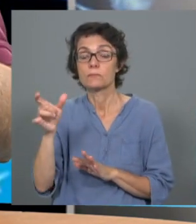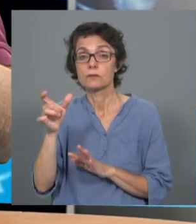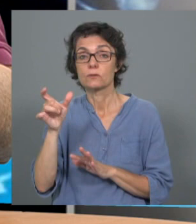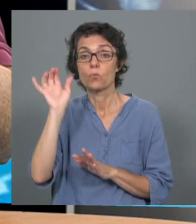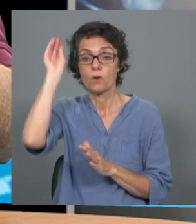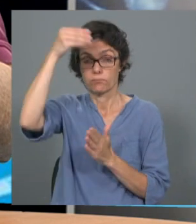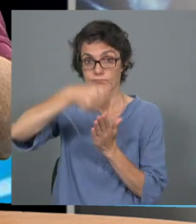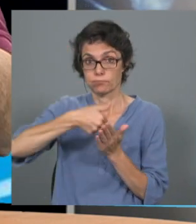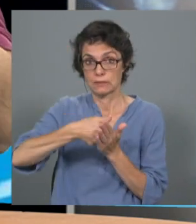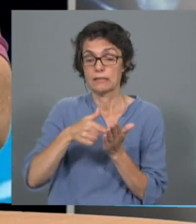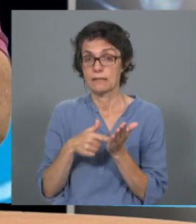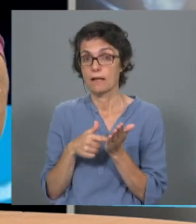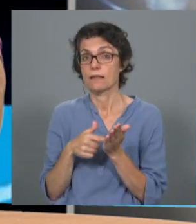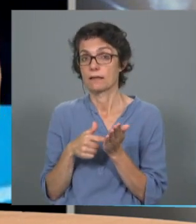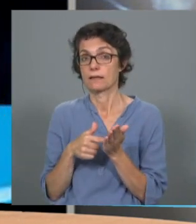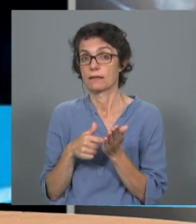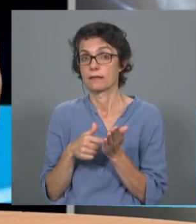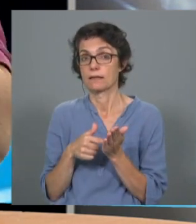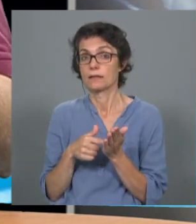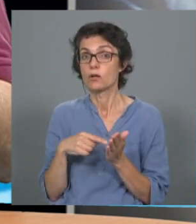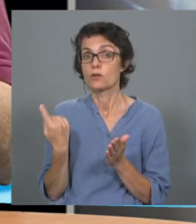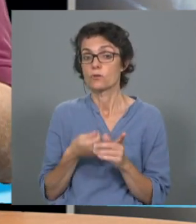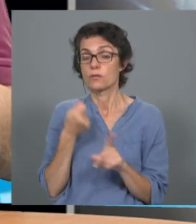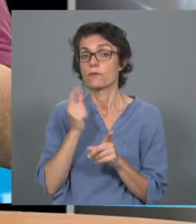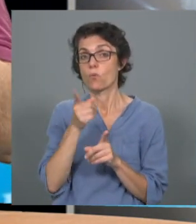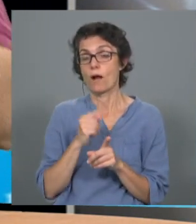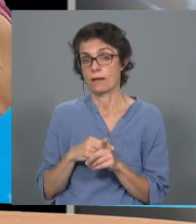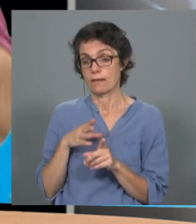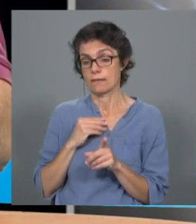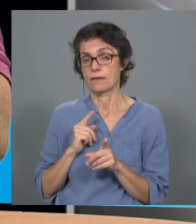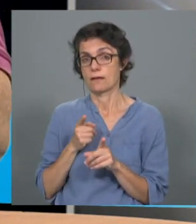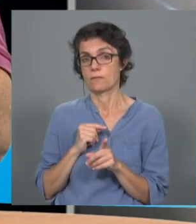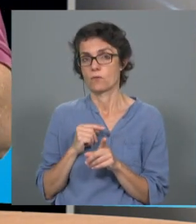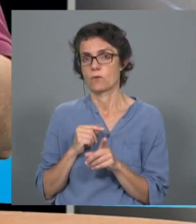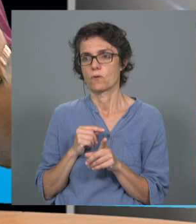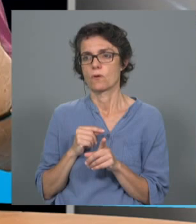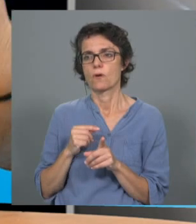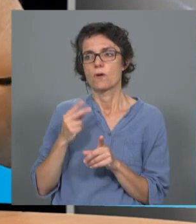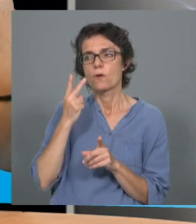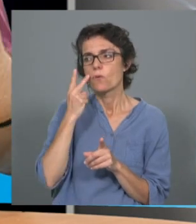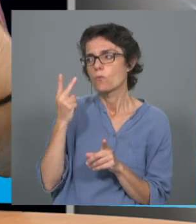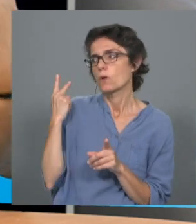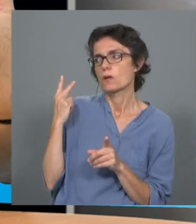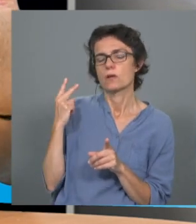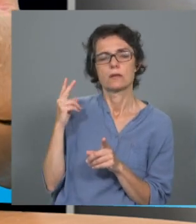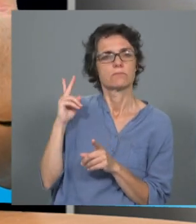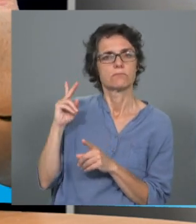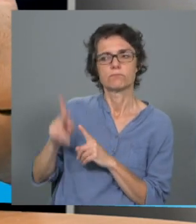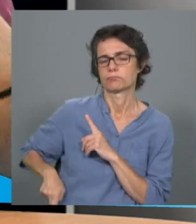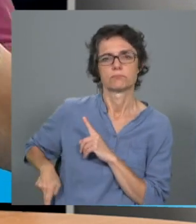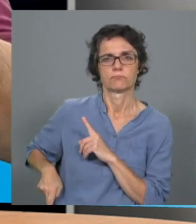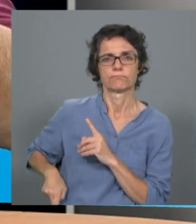qualquer pessoa, não é? Somos desafiados realmente a não olhar para trás. Temos que cortar com tudo que para trás não está tão